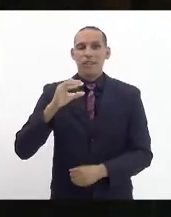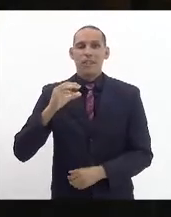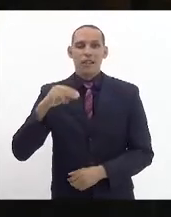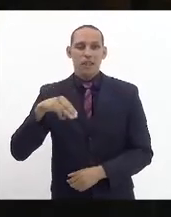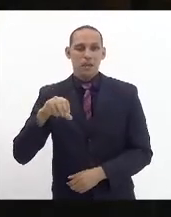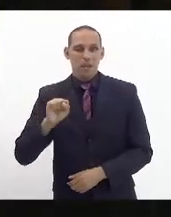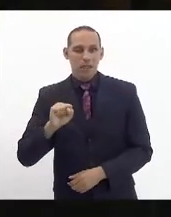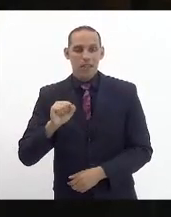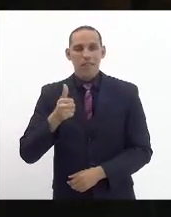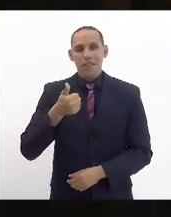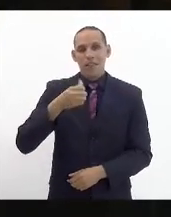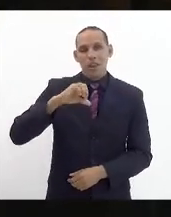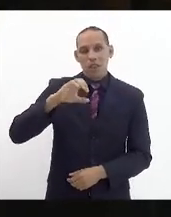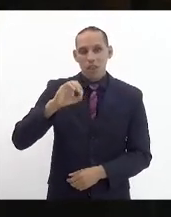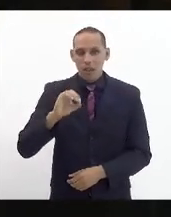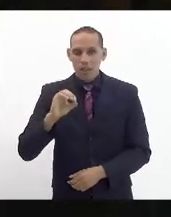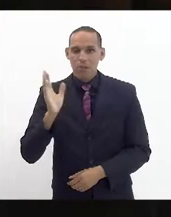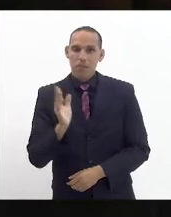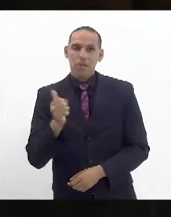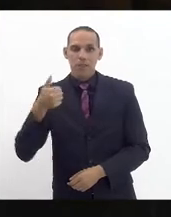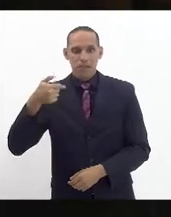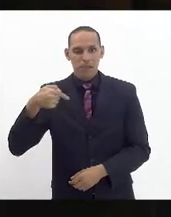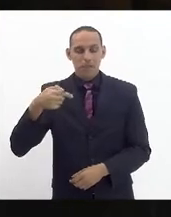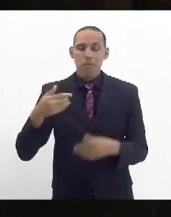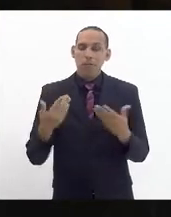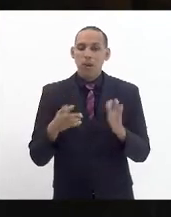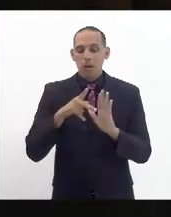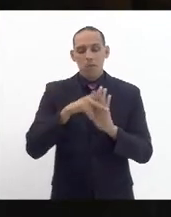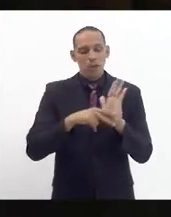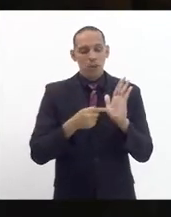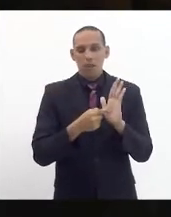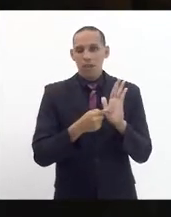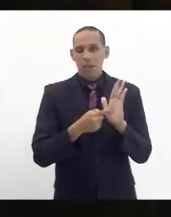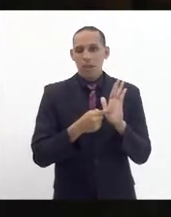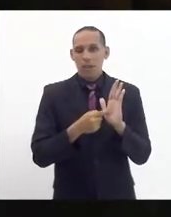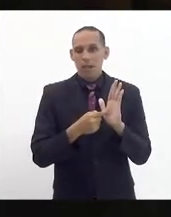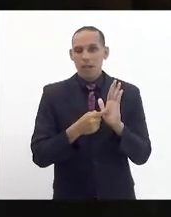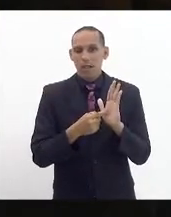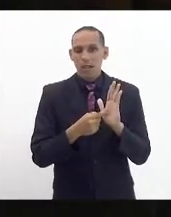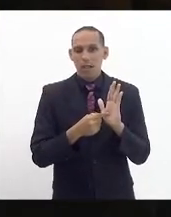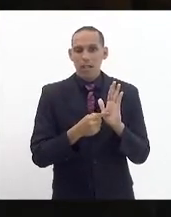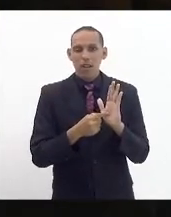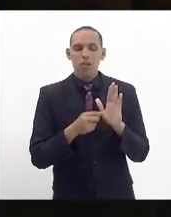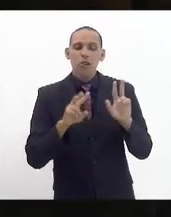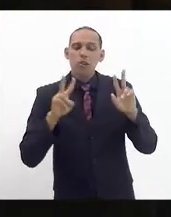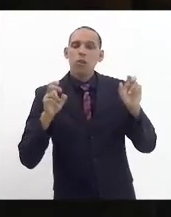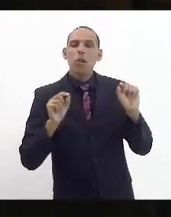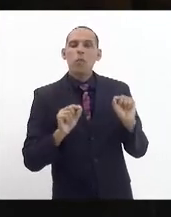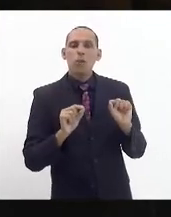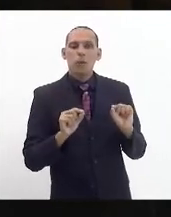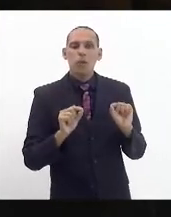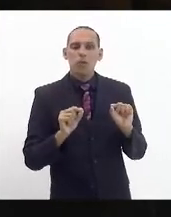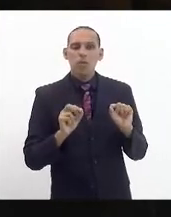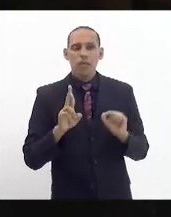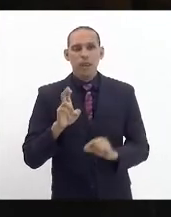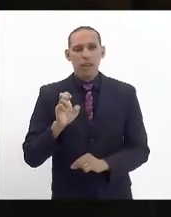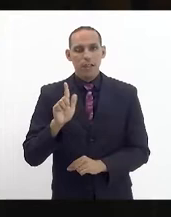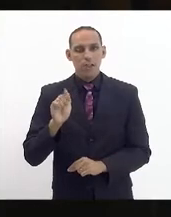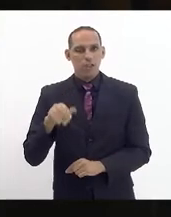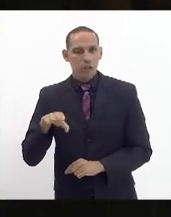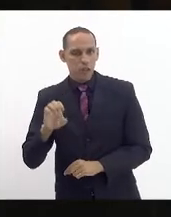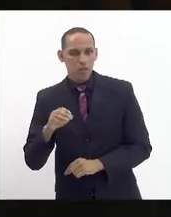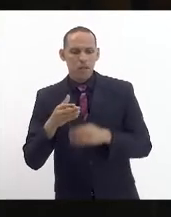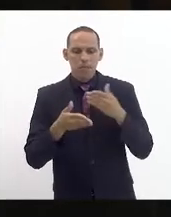190 de 2017. Bom, o projeto trata da aplicação de um regime de tributação